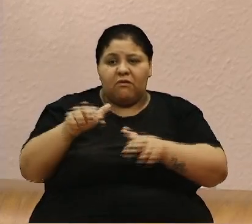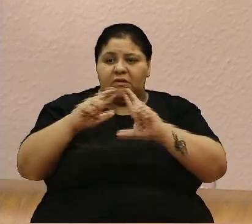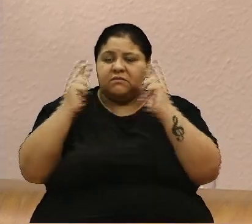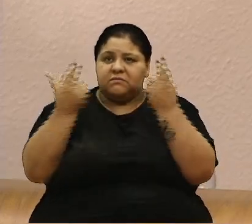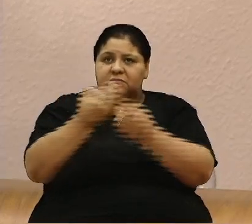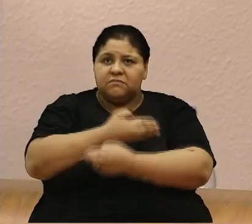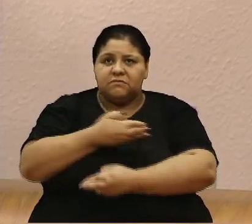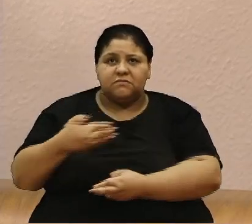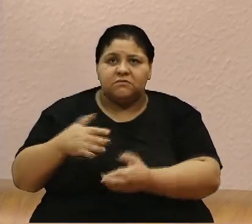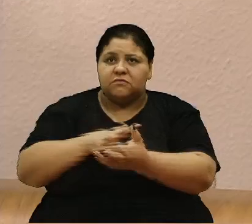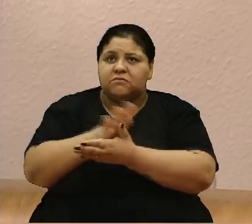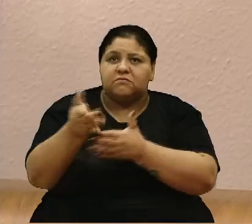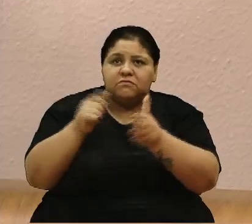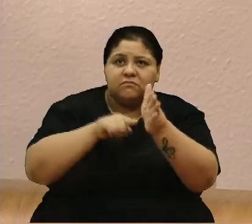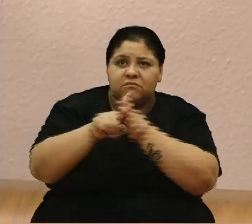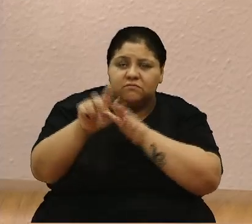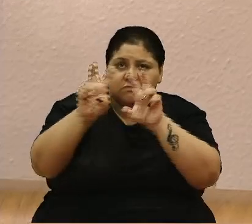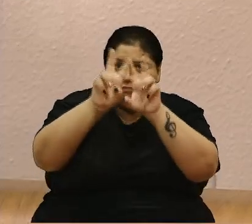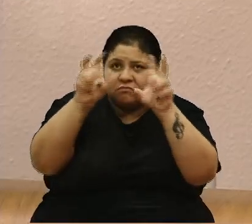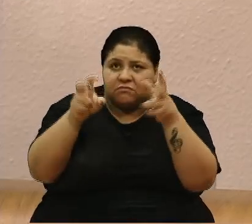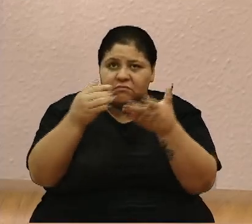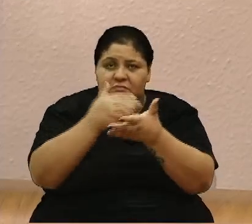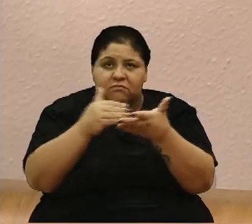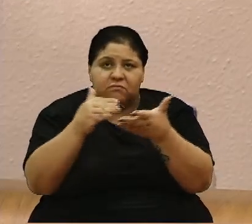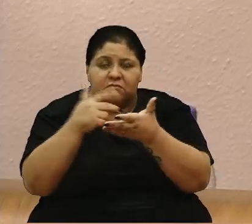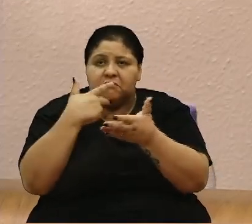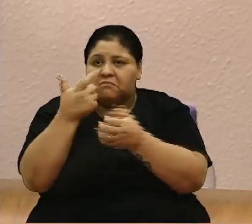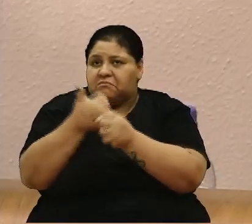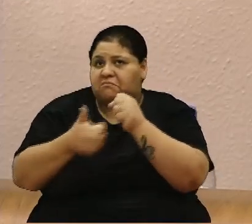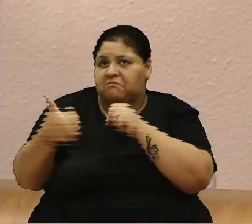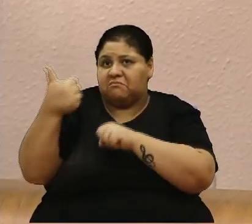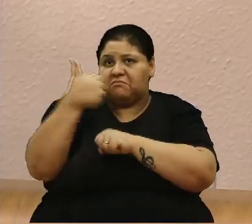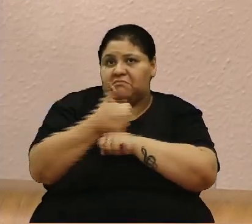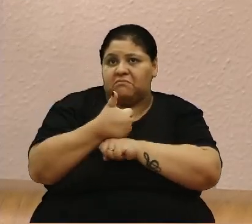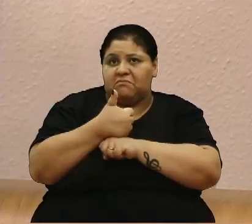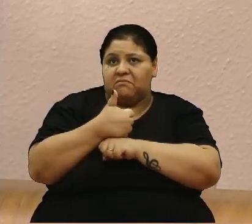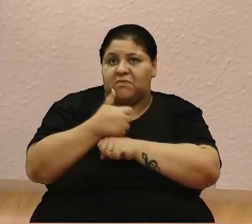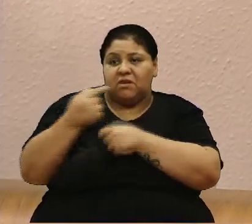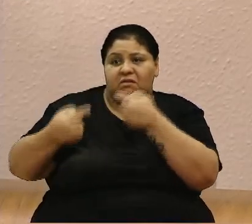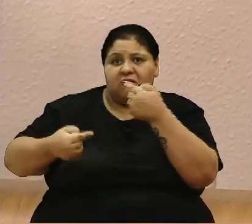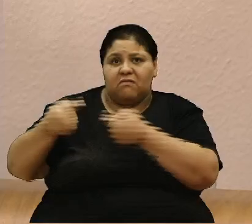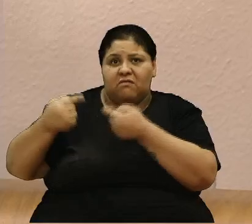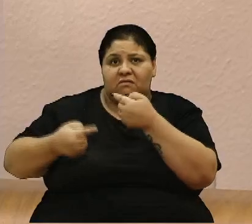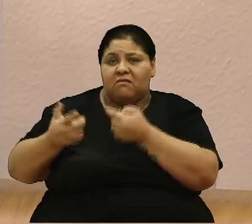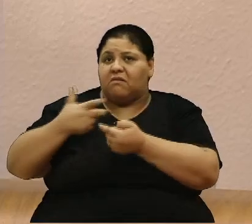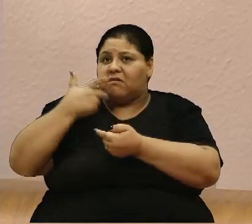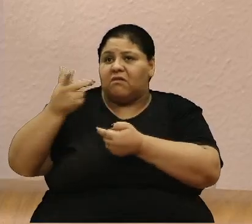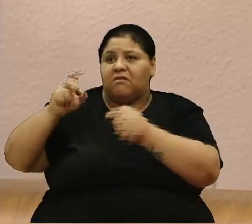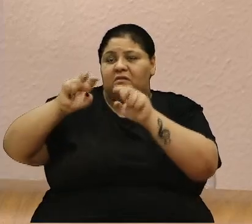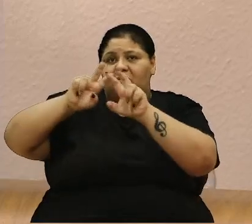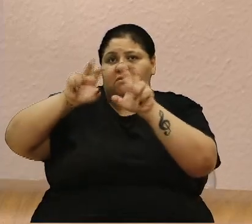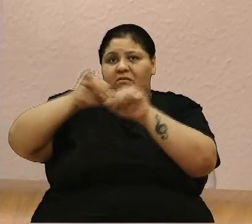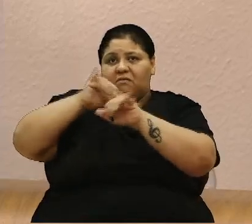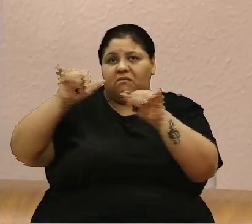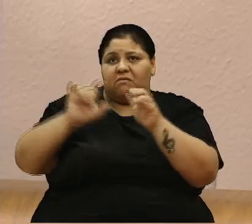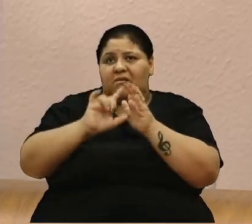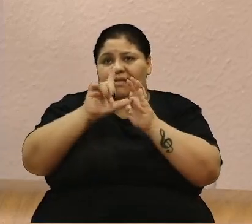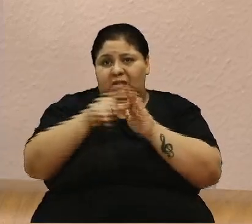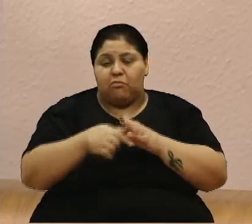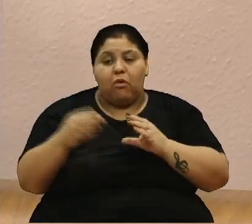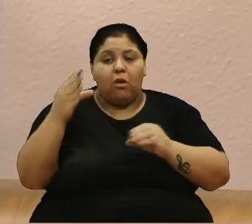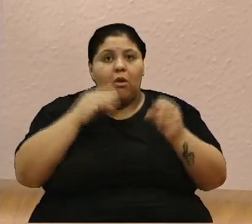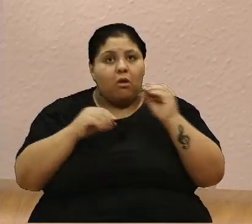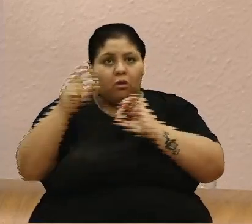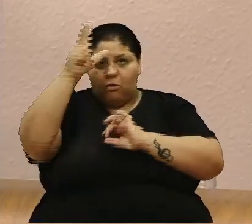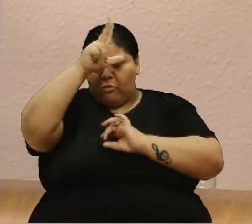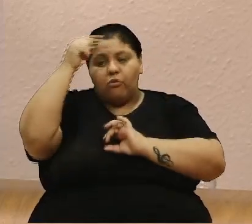pública, ninguém perguntou sobre o assunto, o secretário adjunto falou sem nem estar em debate, ele que trouxe aquela informação, depois isso gerou polêmica, o prefeito